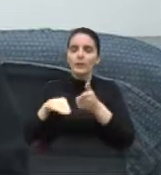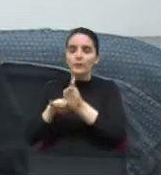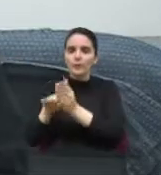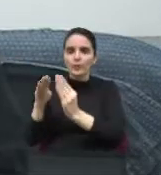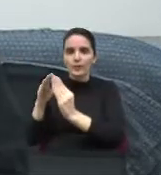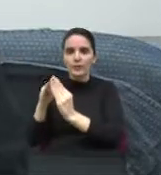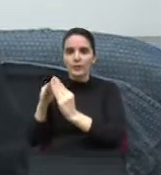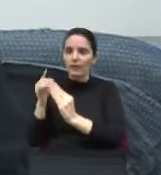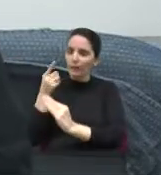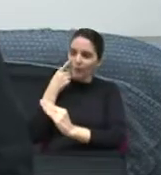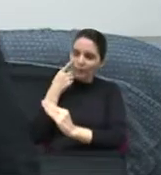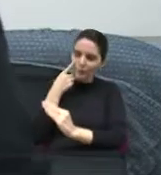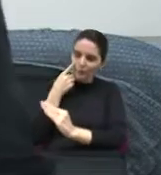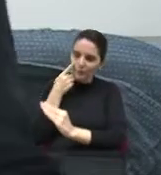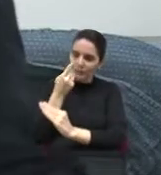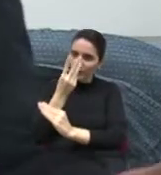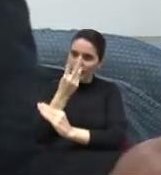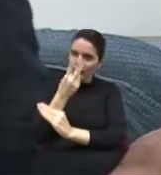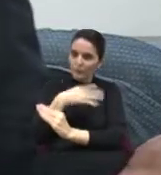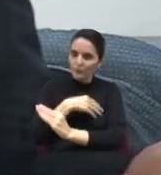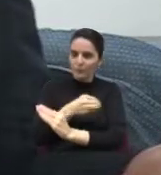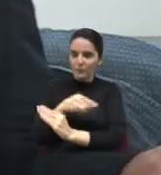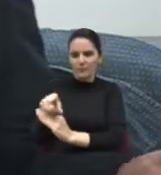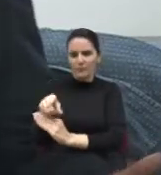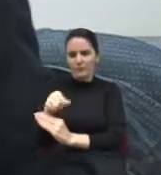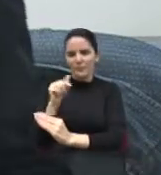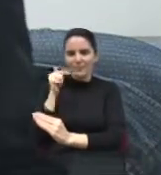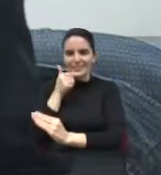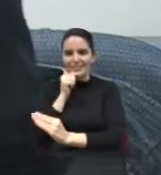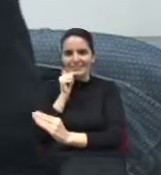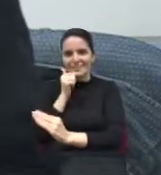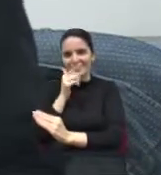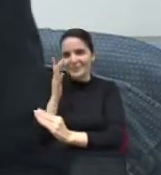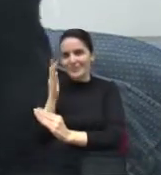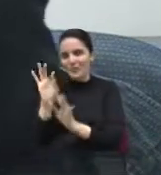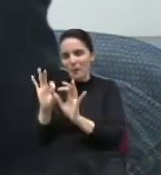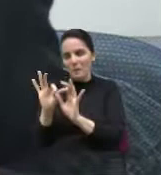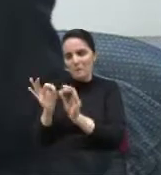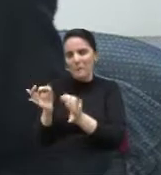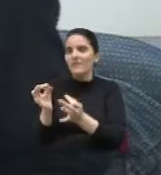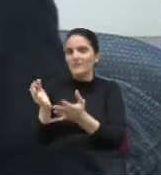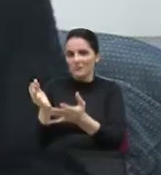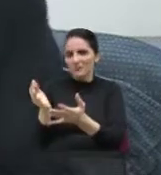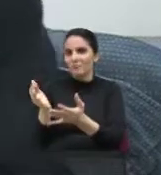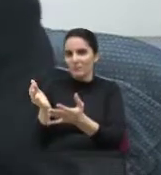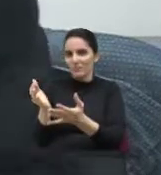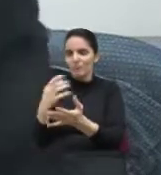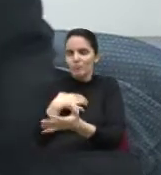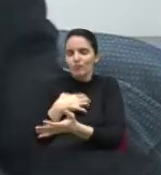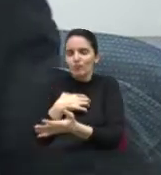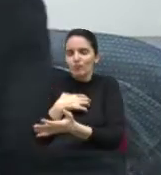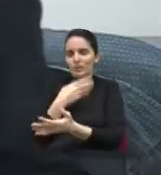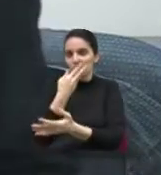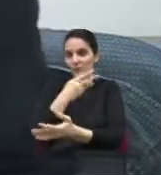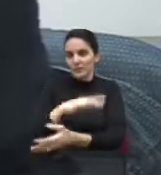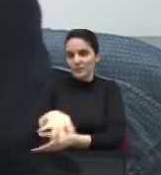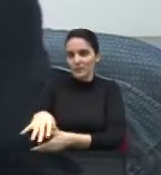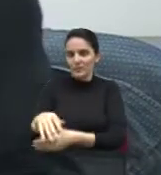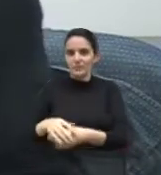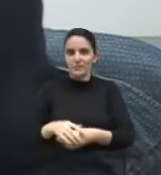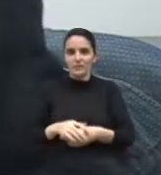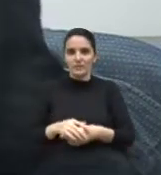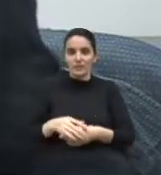me aguardando, com um sorriso enorme, né? O Theo agora